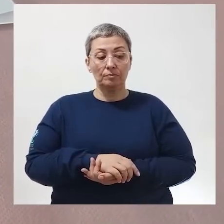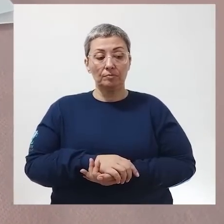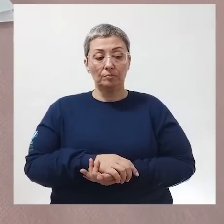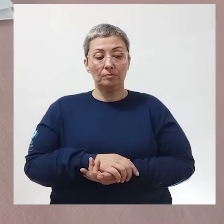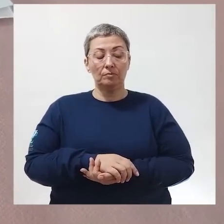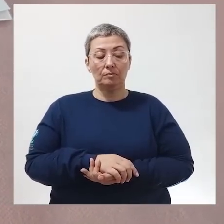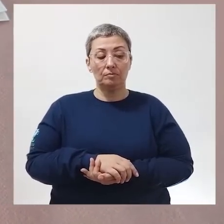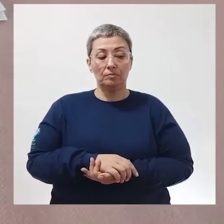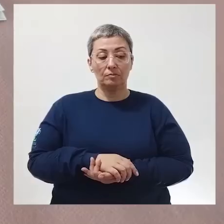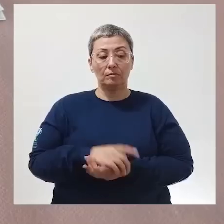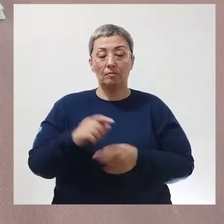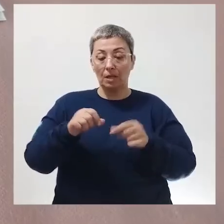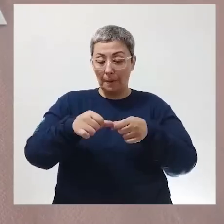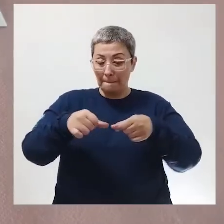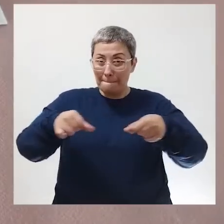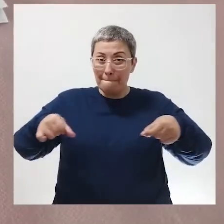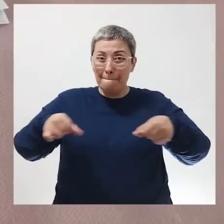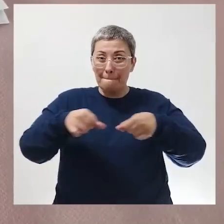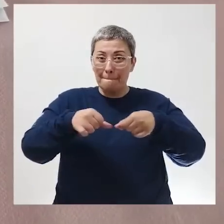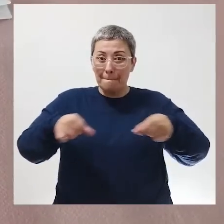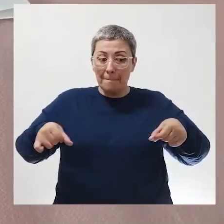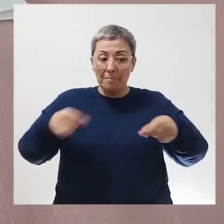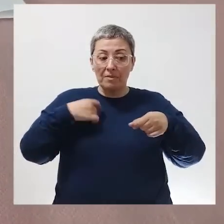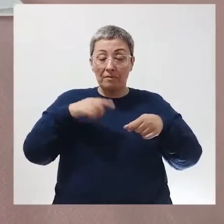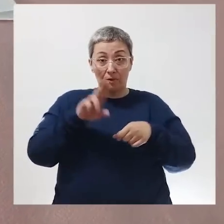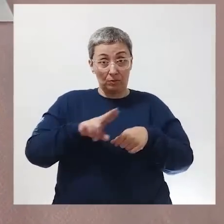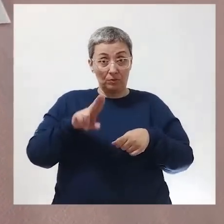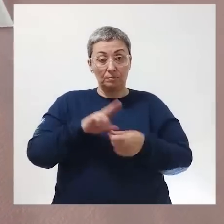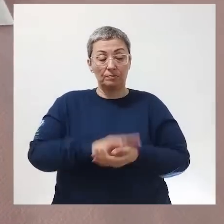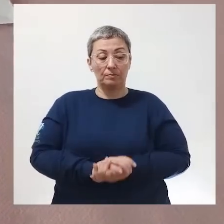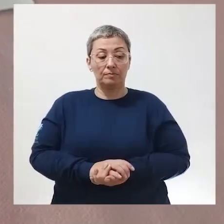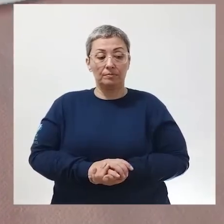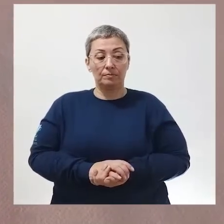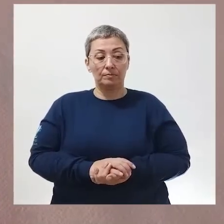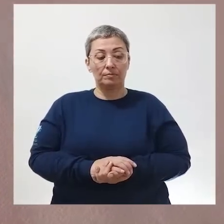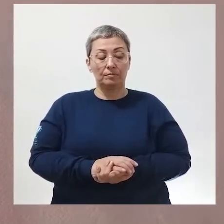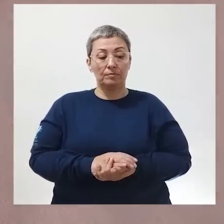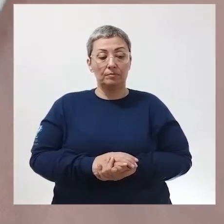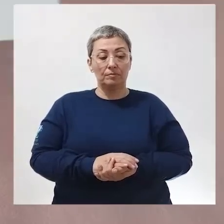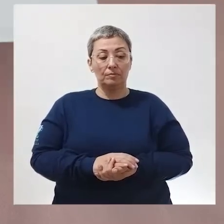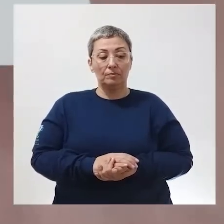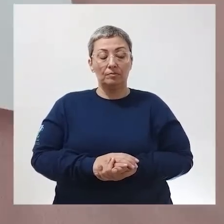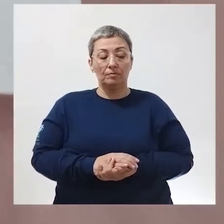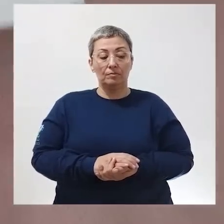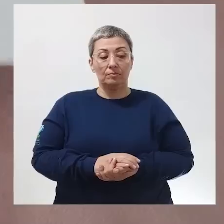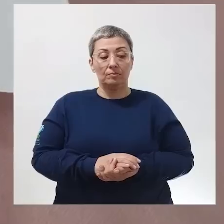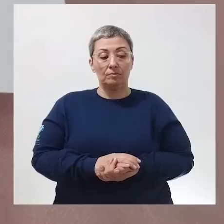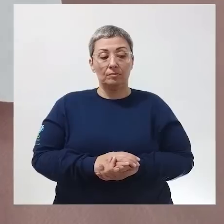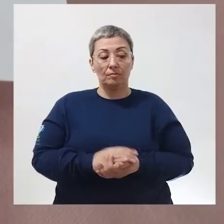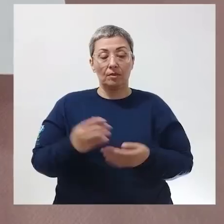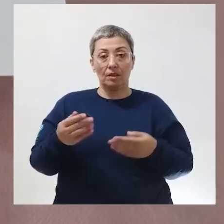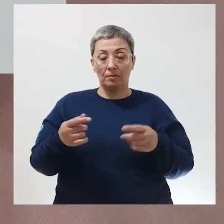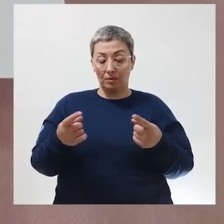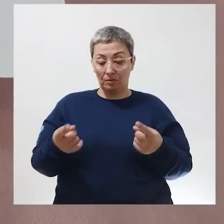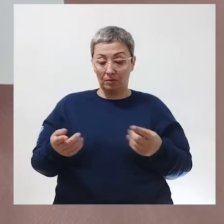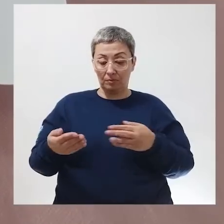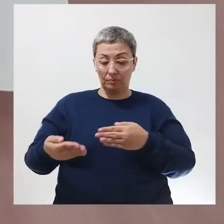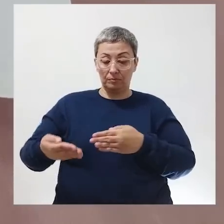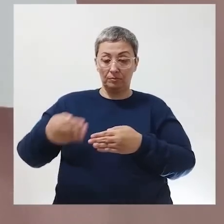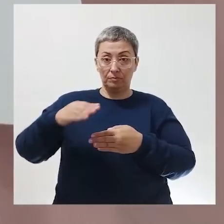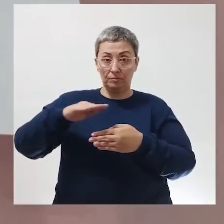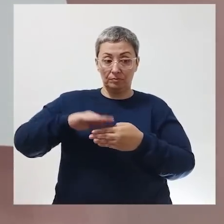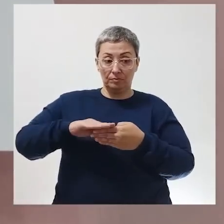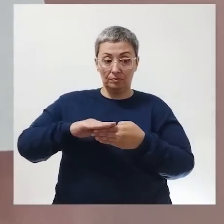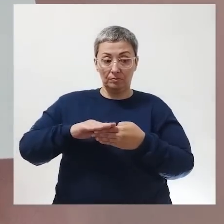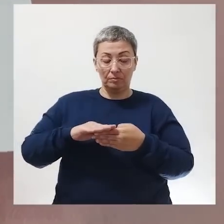dobrei ao meio, marca bem que nós vamos usar essa marquinha aqui. Então, olha, dobrei ao meio. Aí eu vou pegar